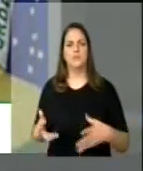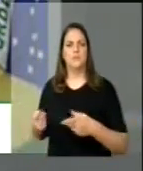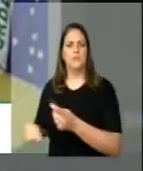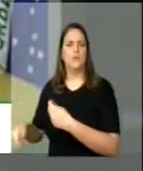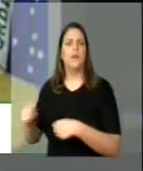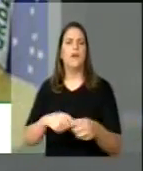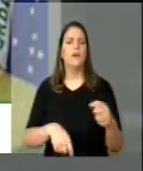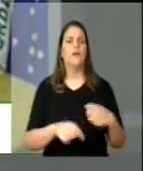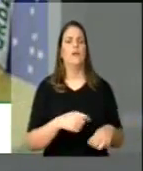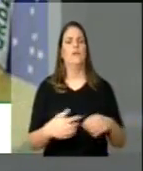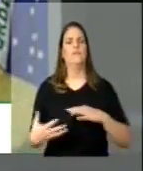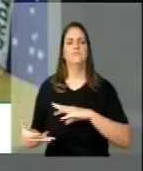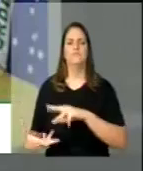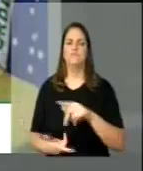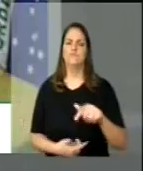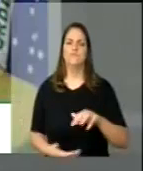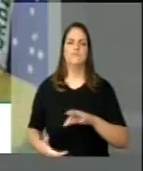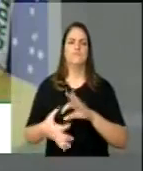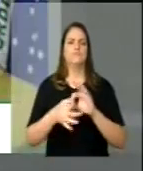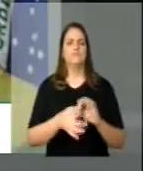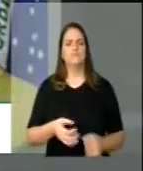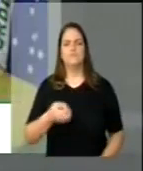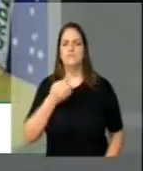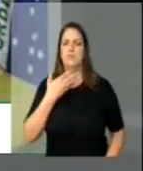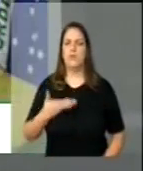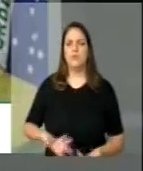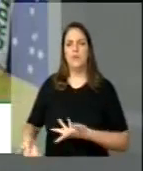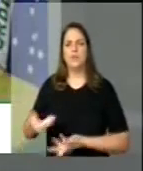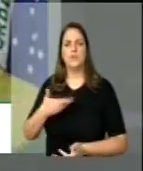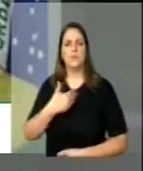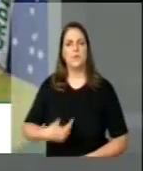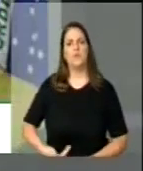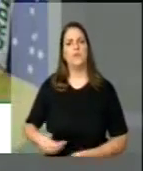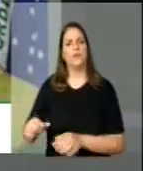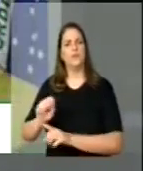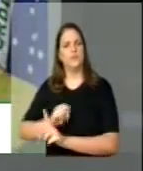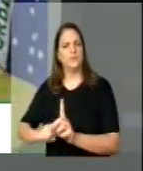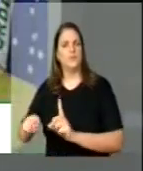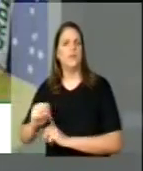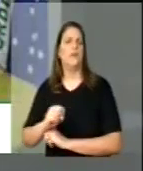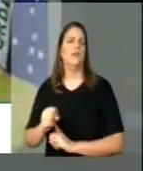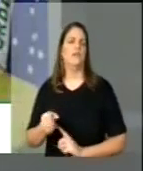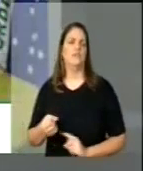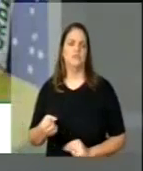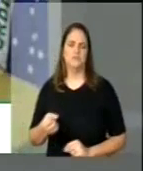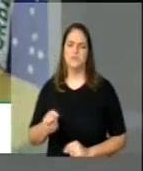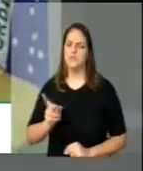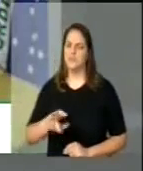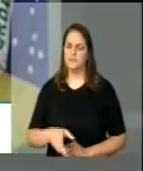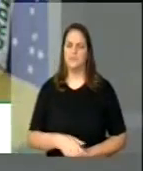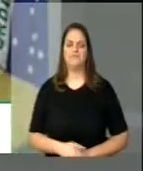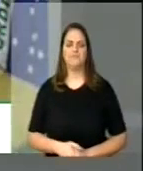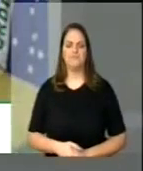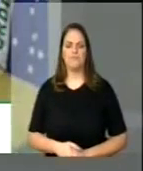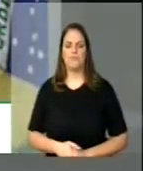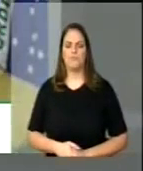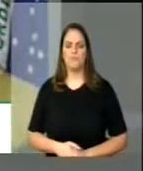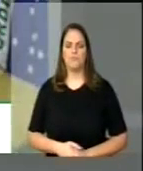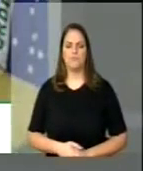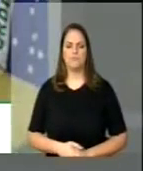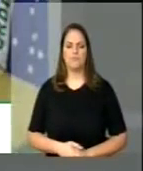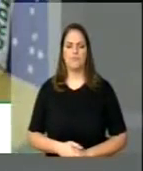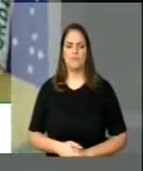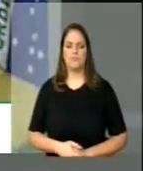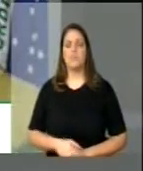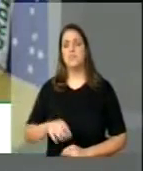da modernização das relações entre o Estado e a sociedade. Não hesitava em reconhecer os próprios erros, tornando-se crítico